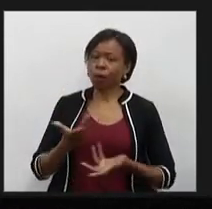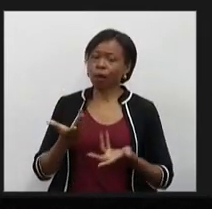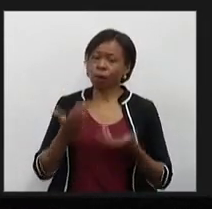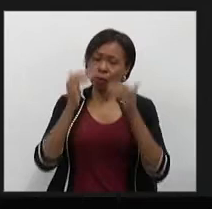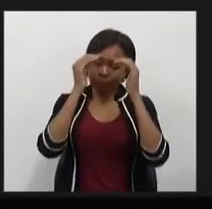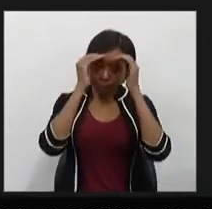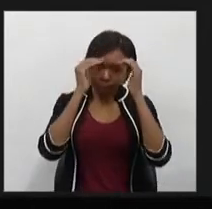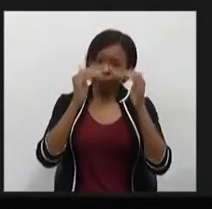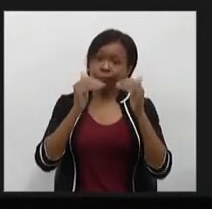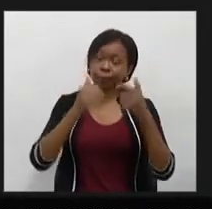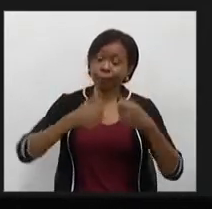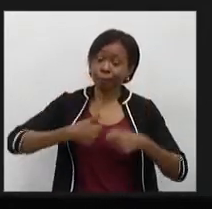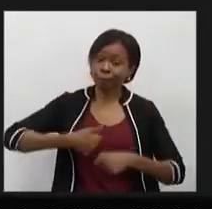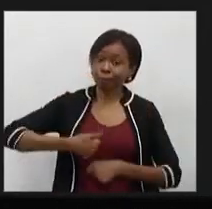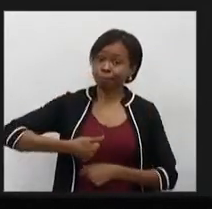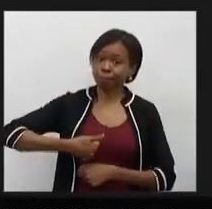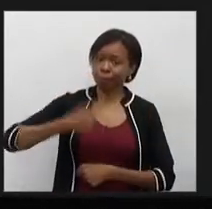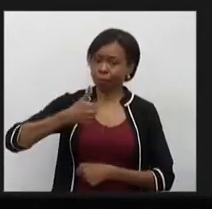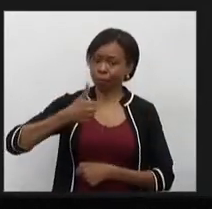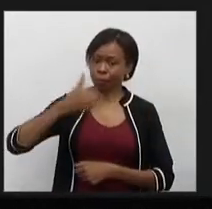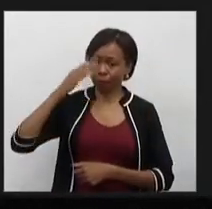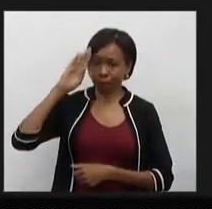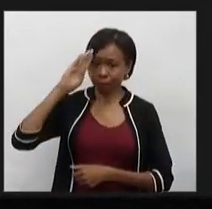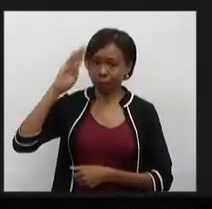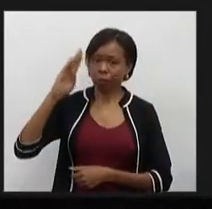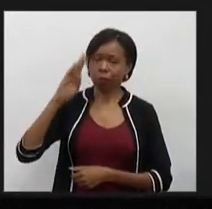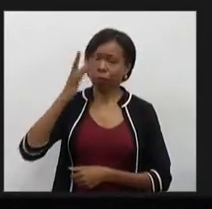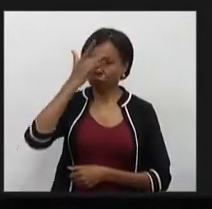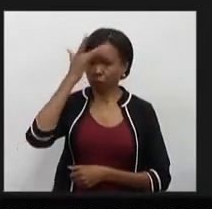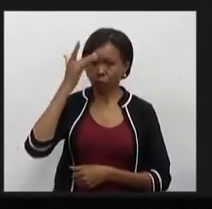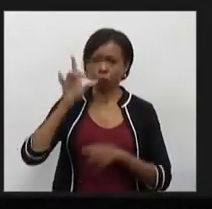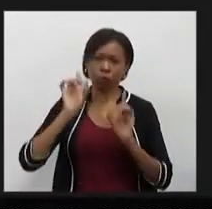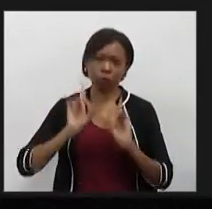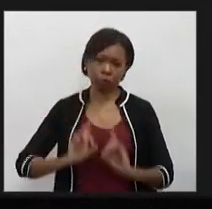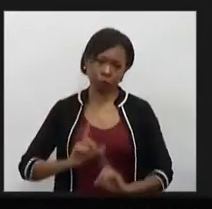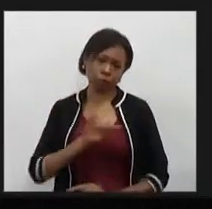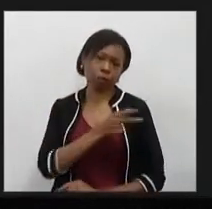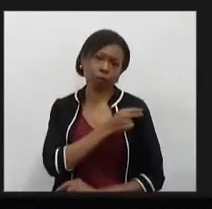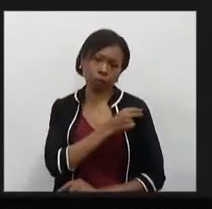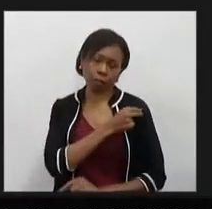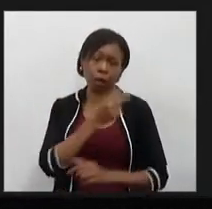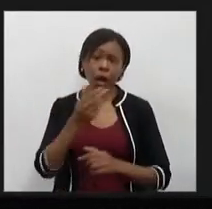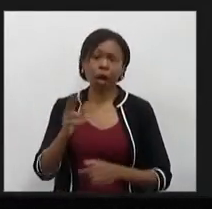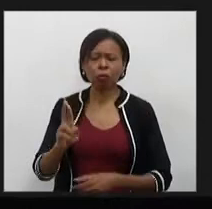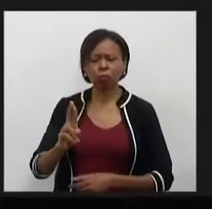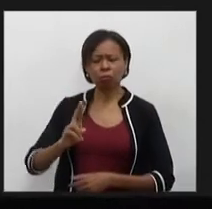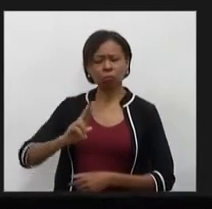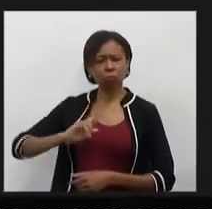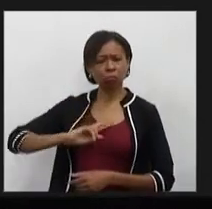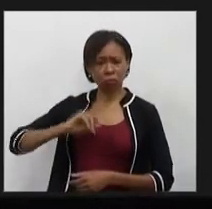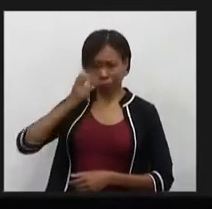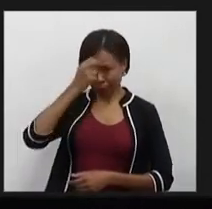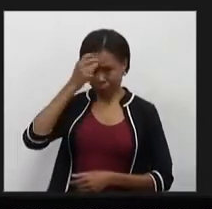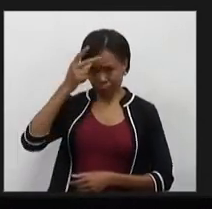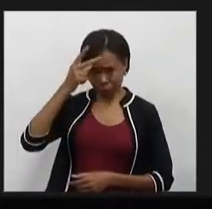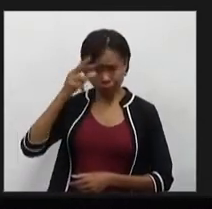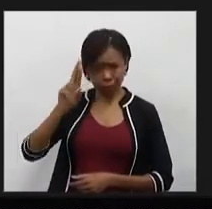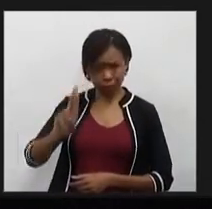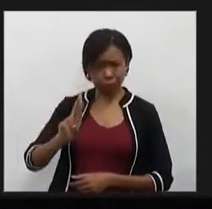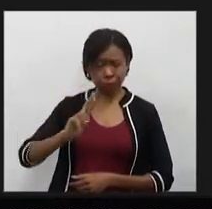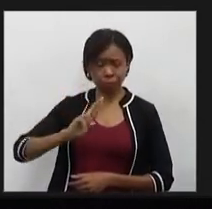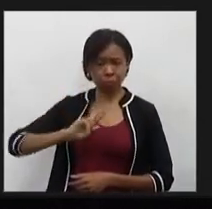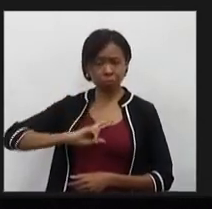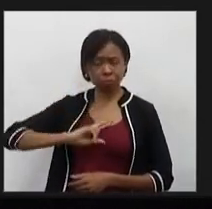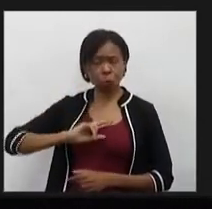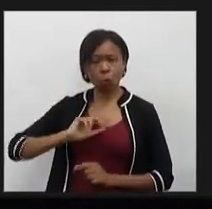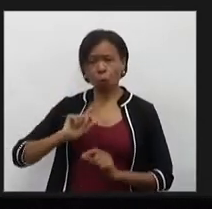né, das pessoas com deficiência na vacinação. E a gente recebeu como resposta, que já era esperado, que a Prefeitura